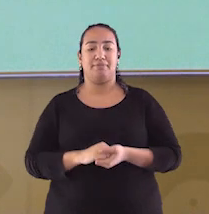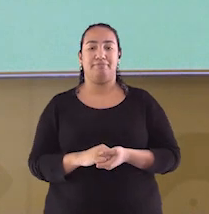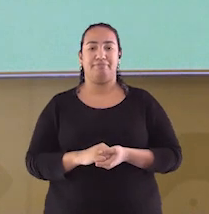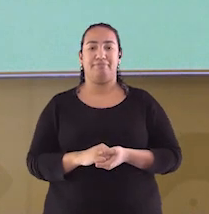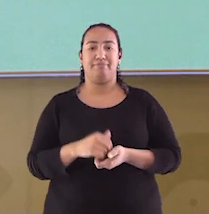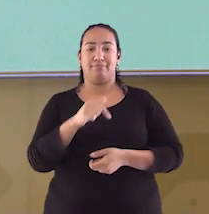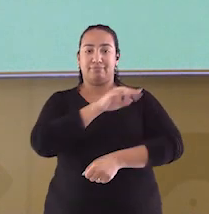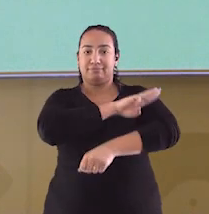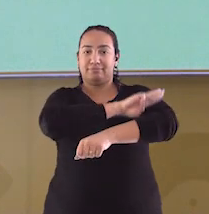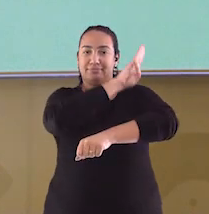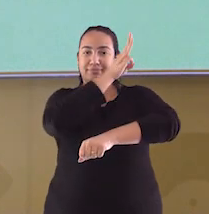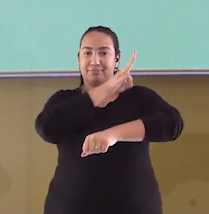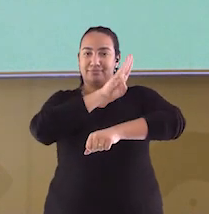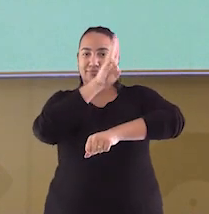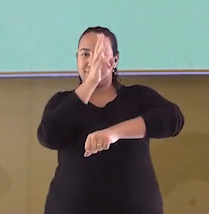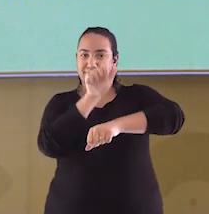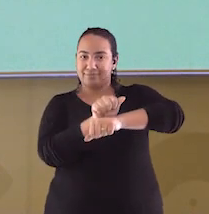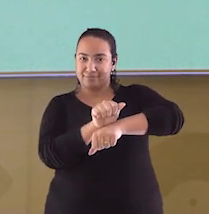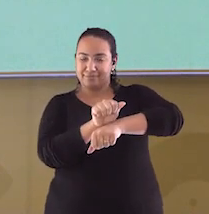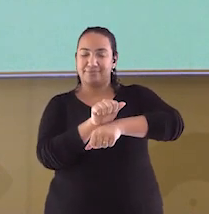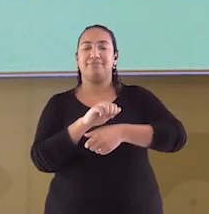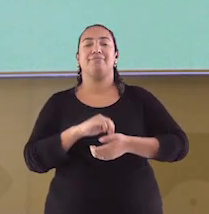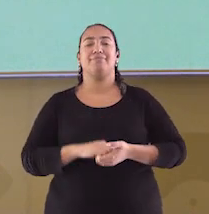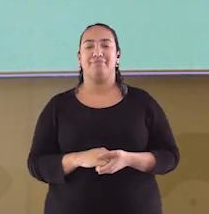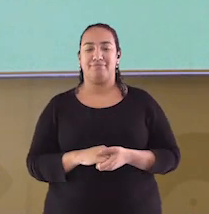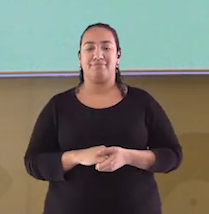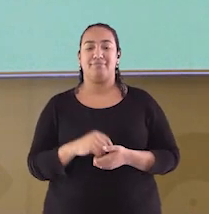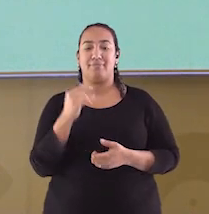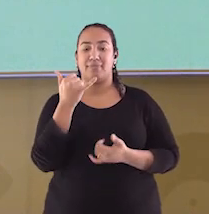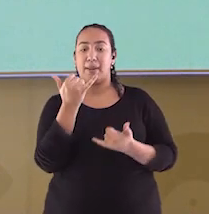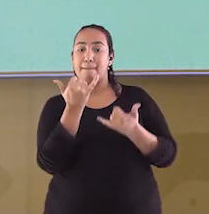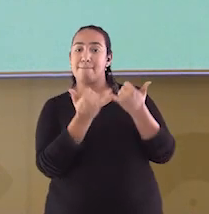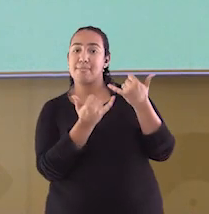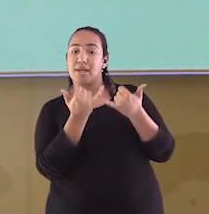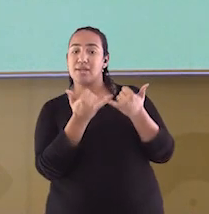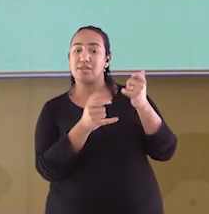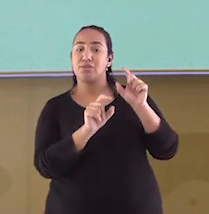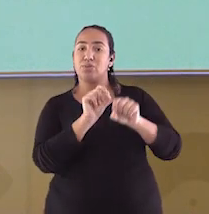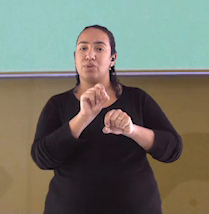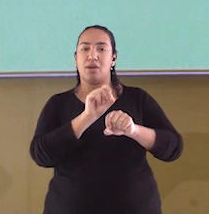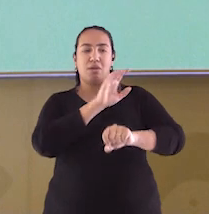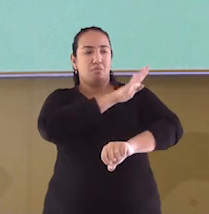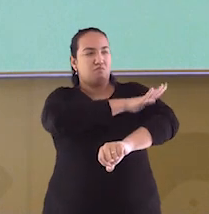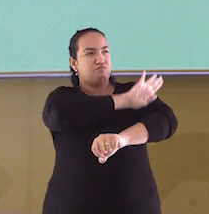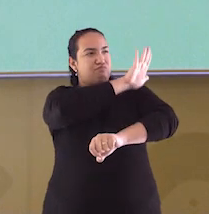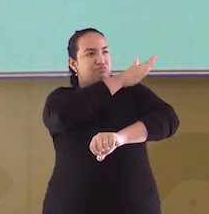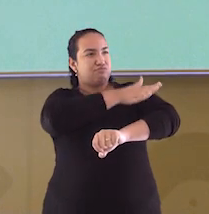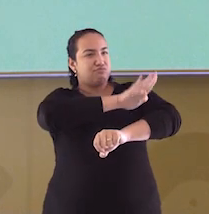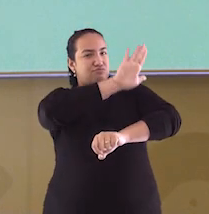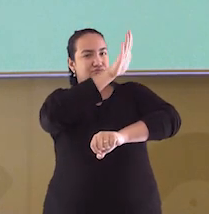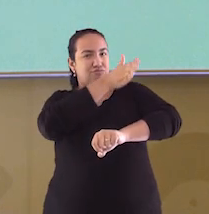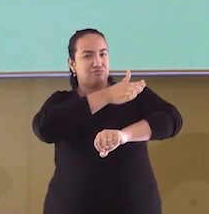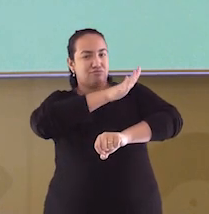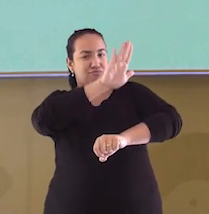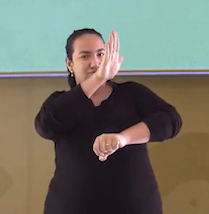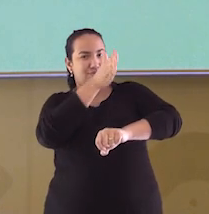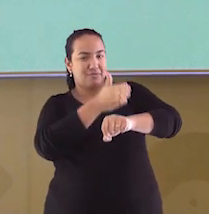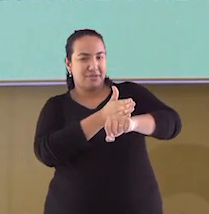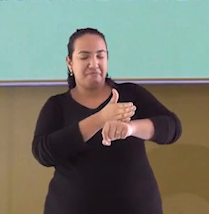imponente Mestre Álvaro, que se assemelha a uma cadeia de montanhas, uma